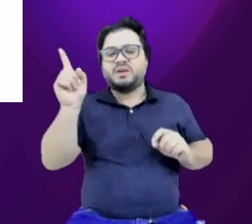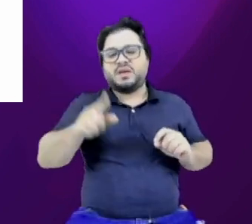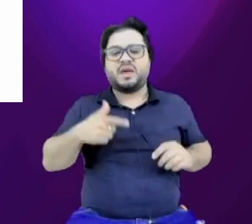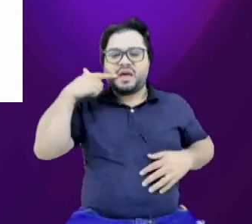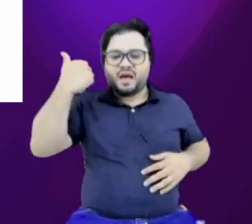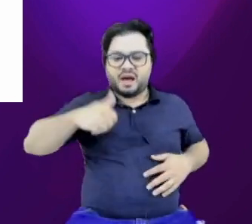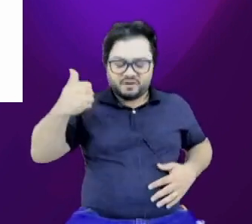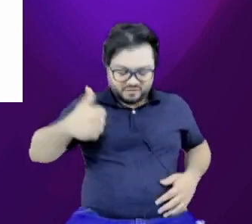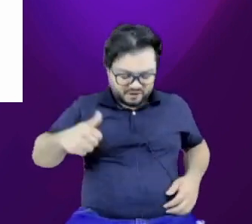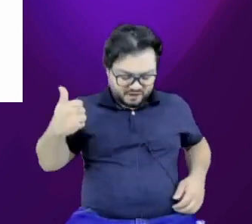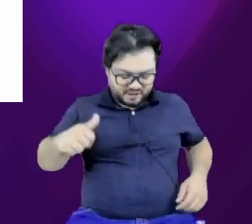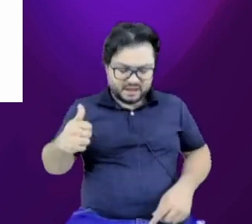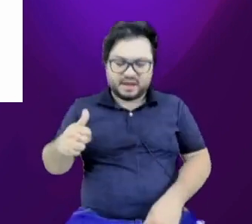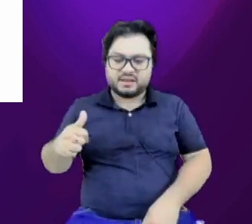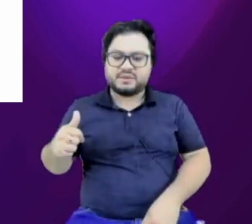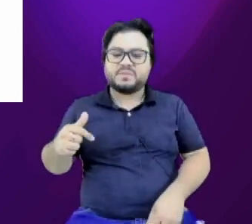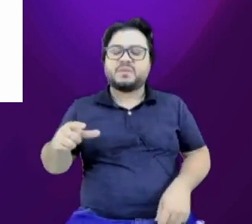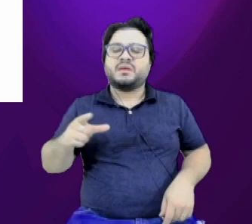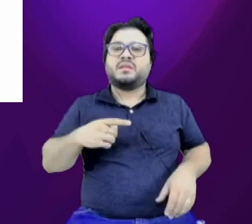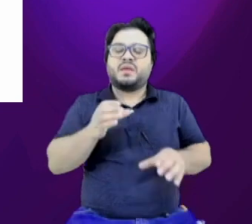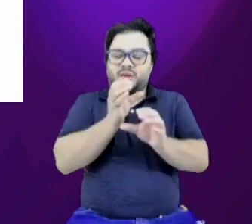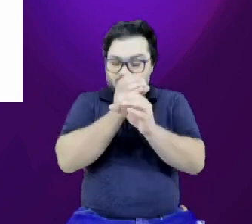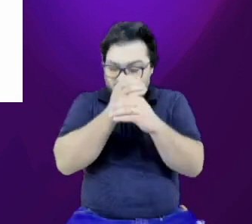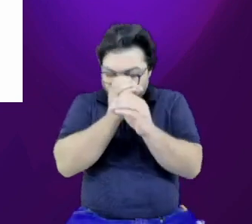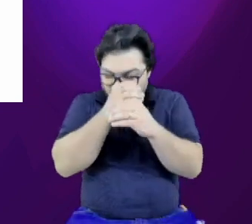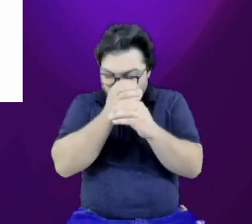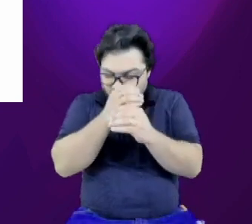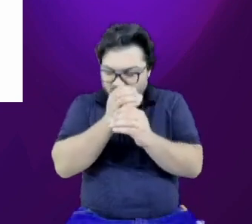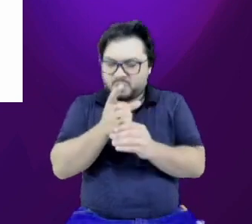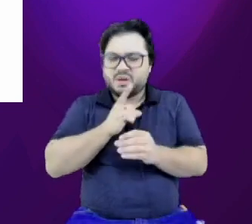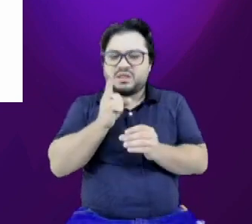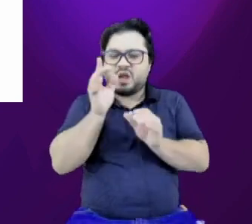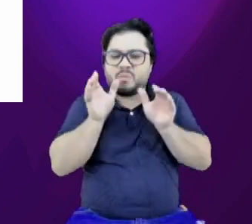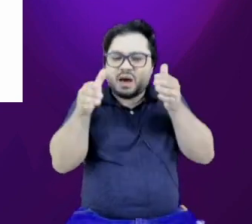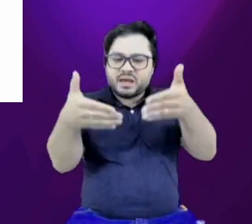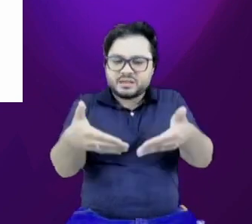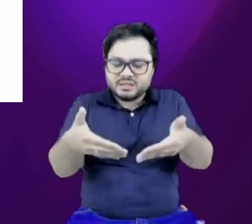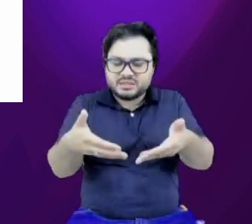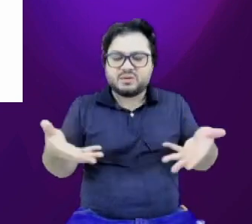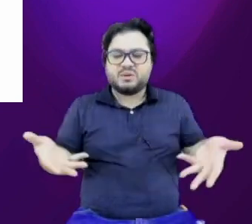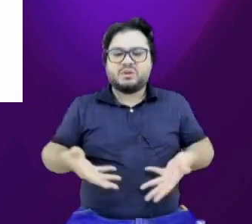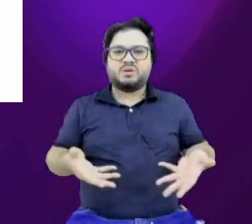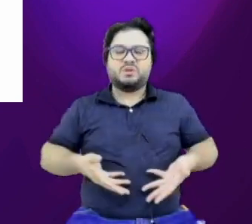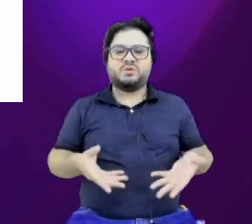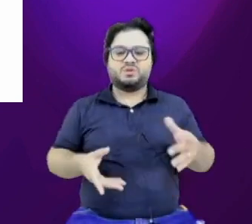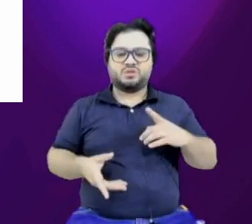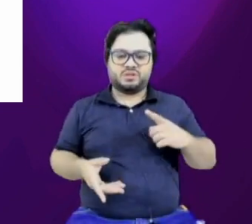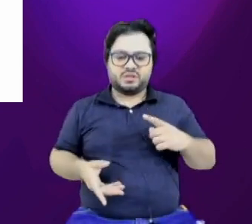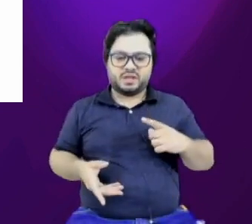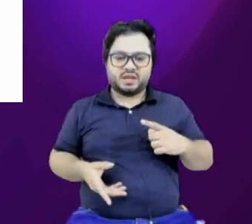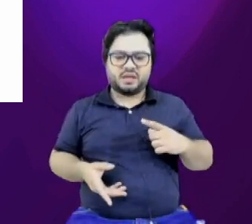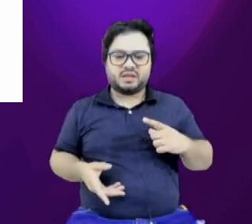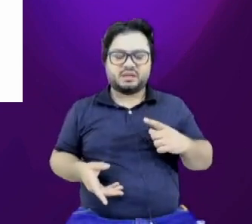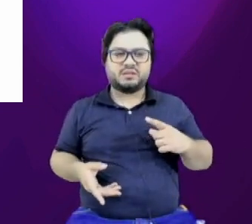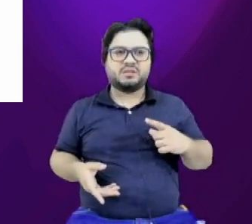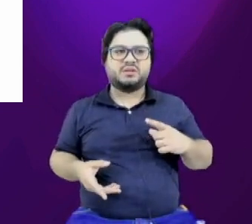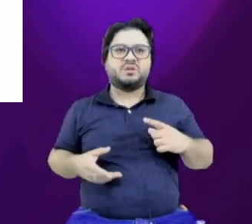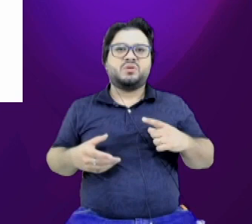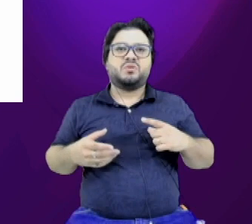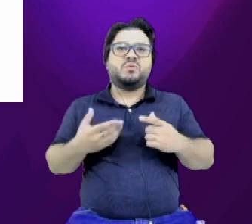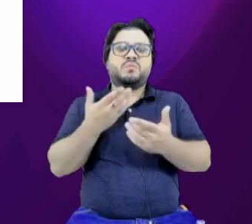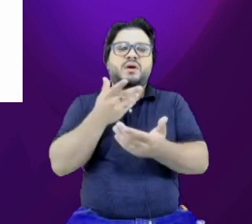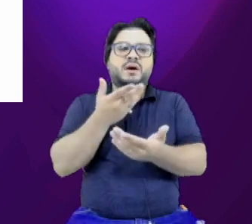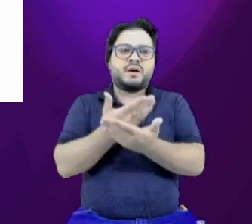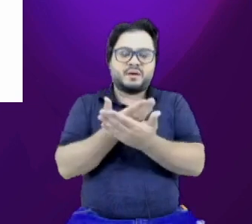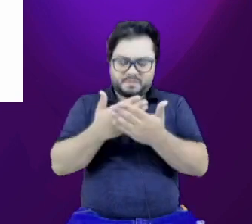avaliada através do microscópio, deixando uma restrição. E hoje a gente tem uma patologia digital